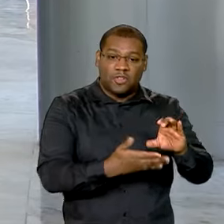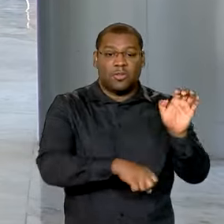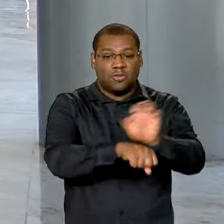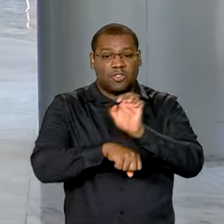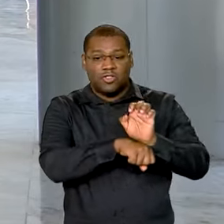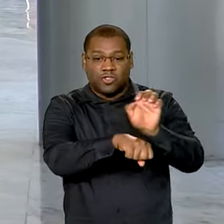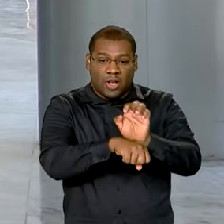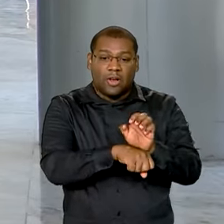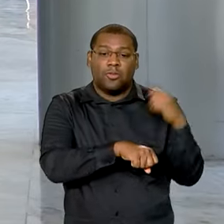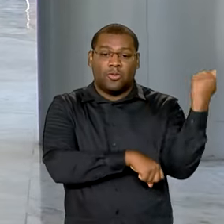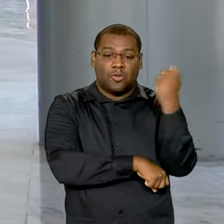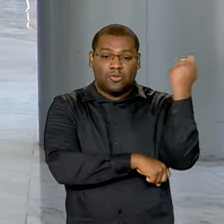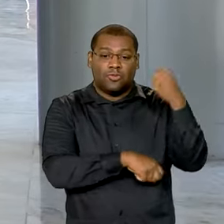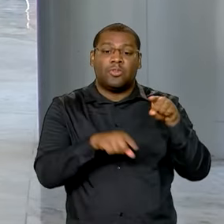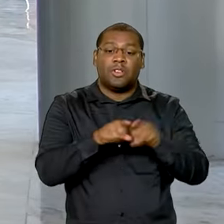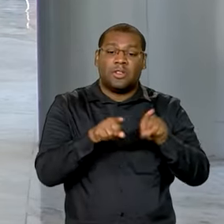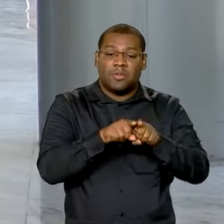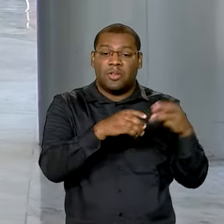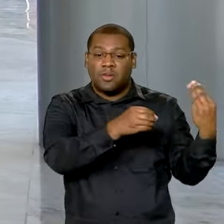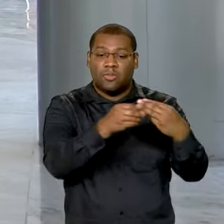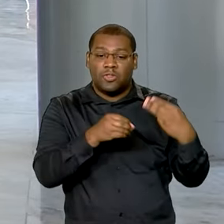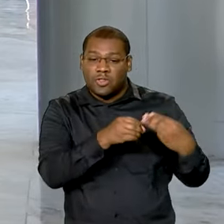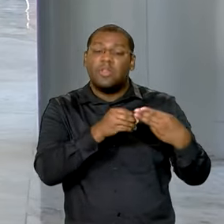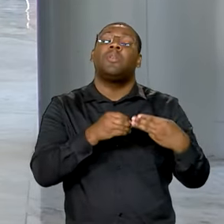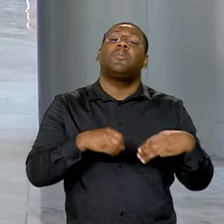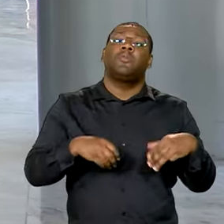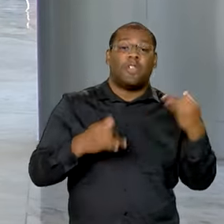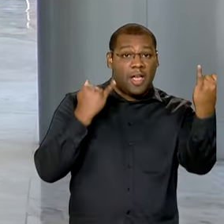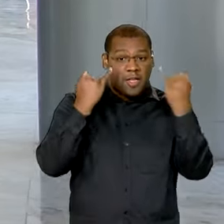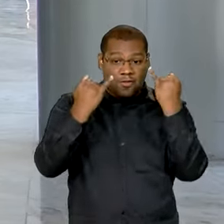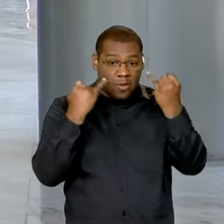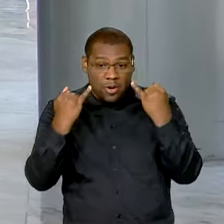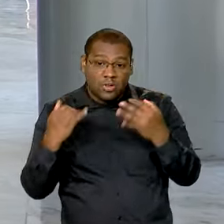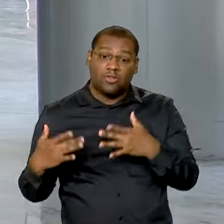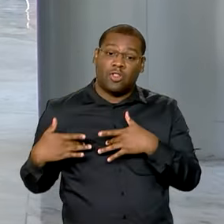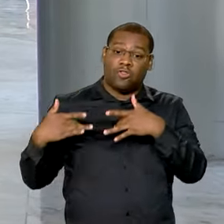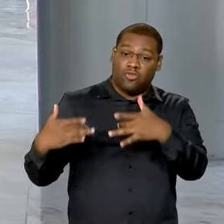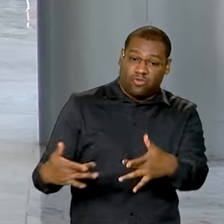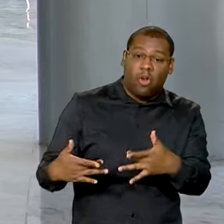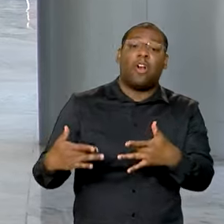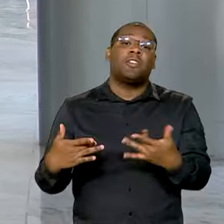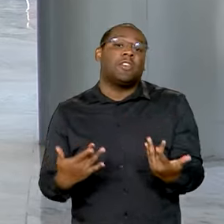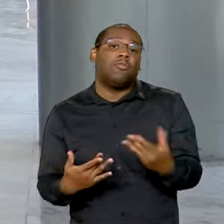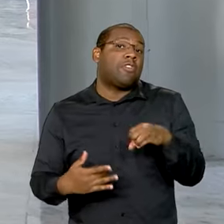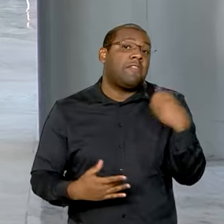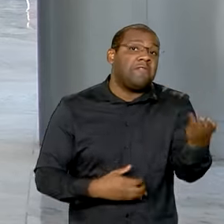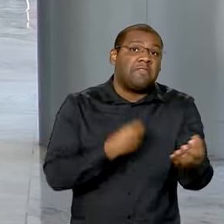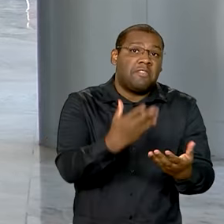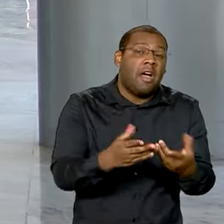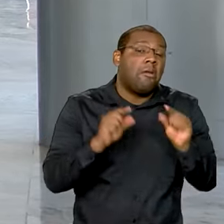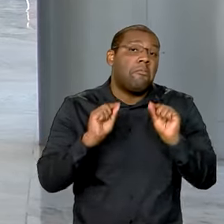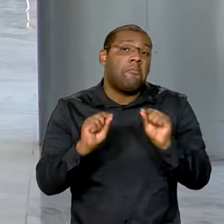municípios e também traz informações sobre doações, com orientações sobre o que doar e como doar